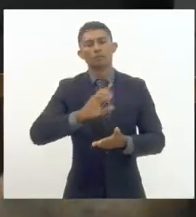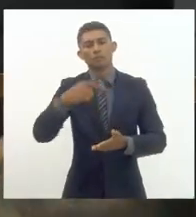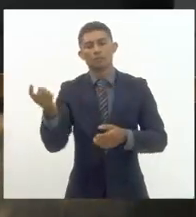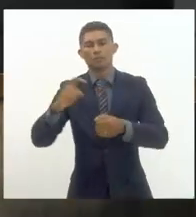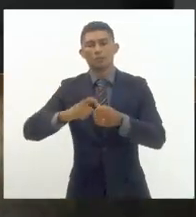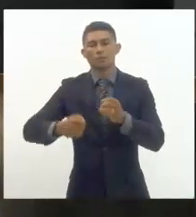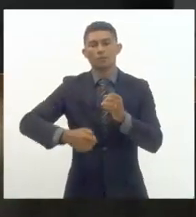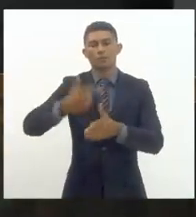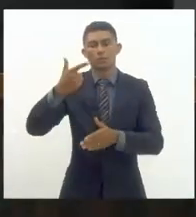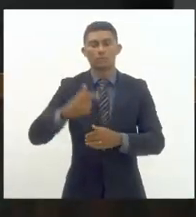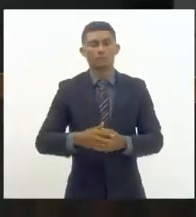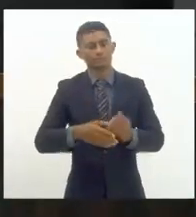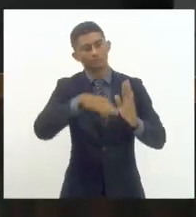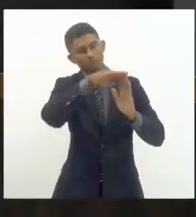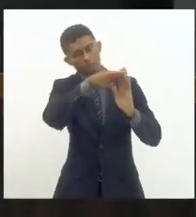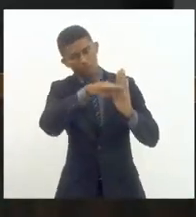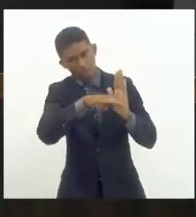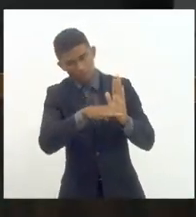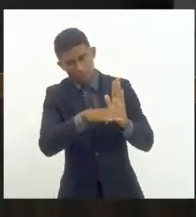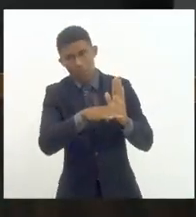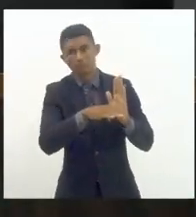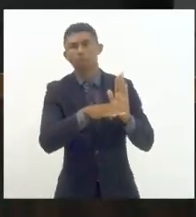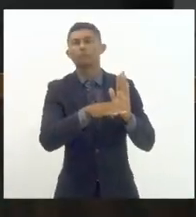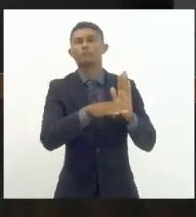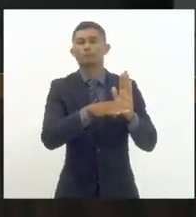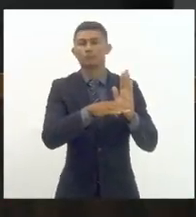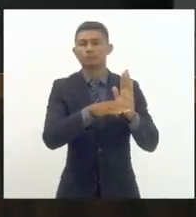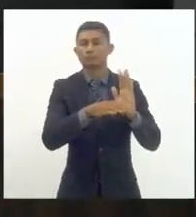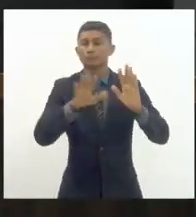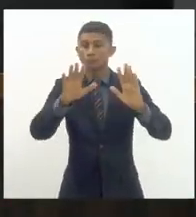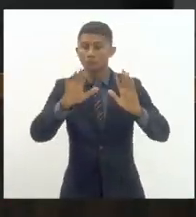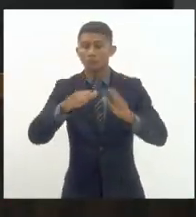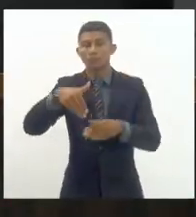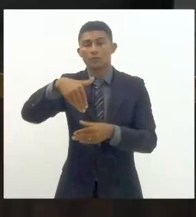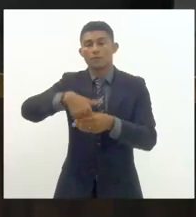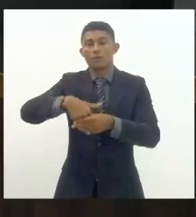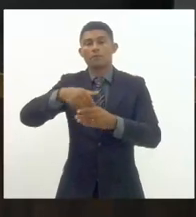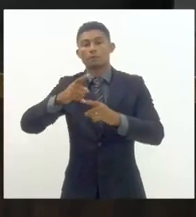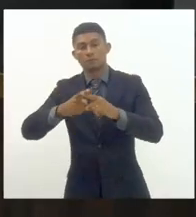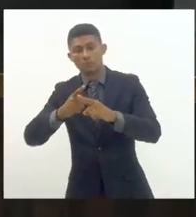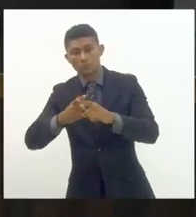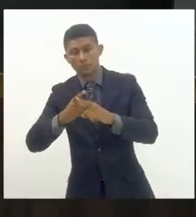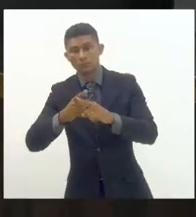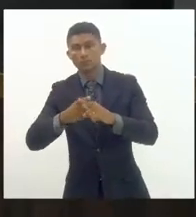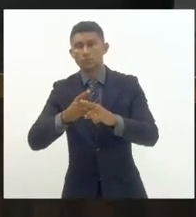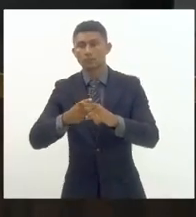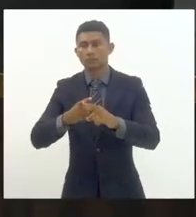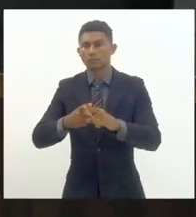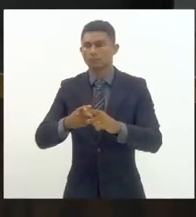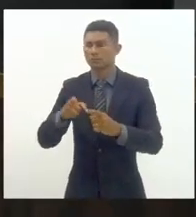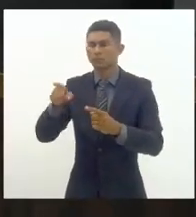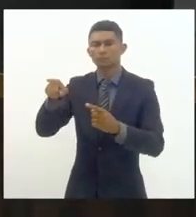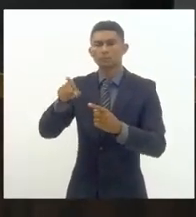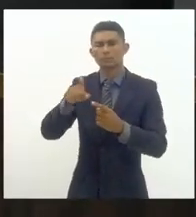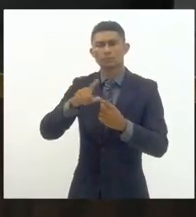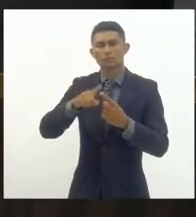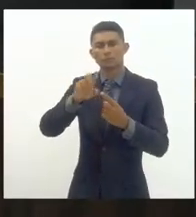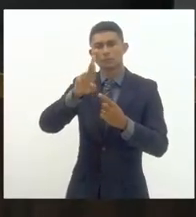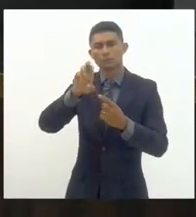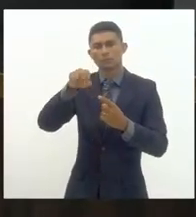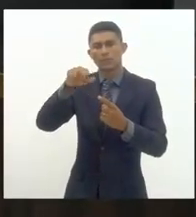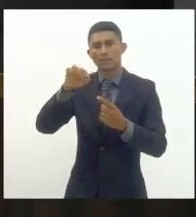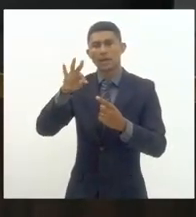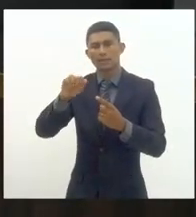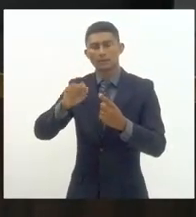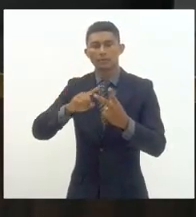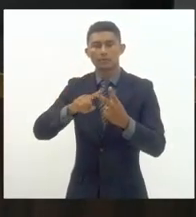segunda. Nada mais a tratar na ordem do dia para declaração de votos. Salvo engano, foi a deputada Renata, Valdec e